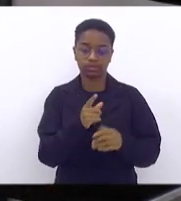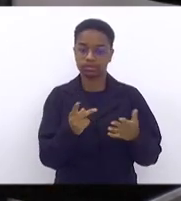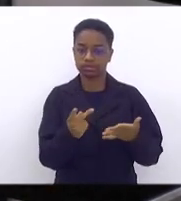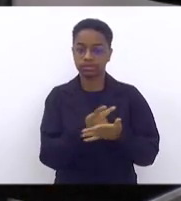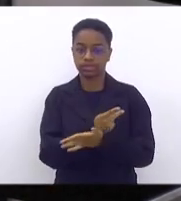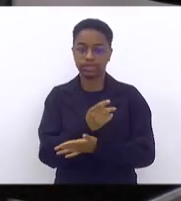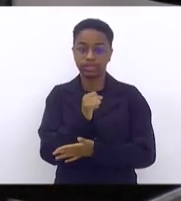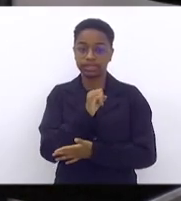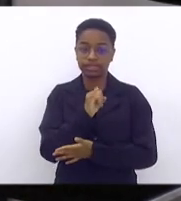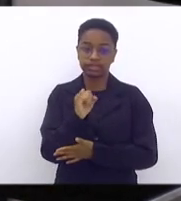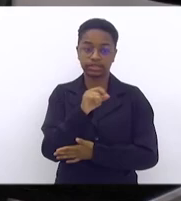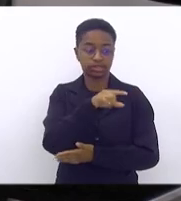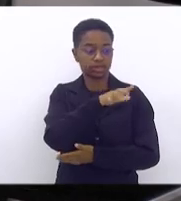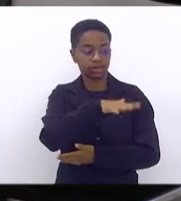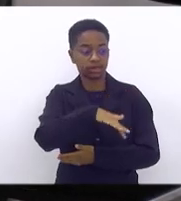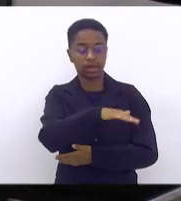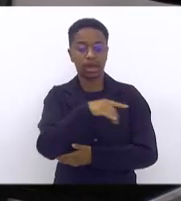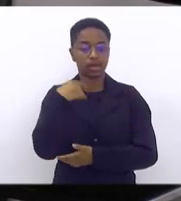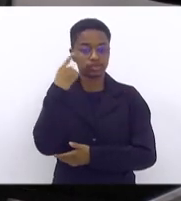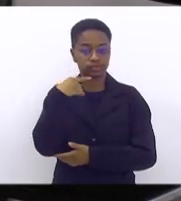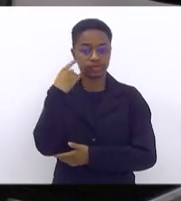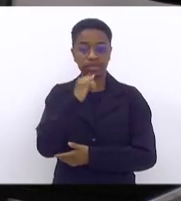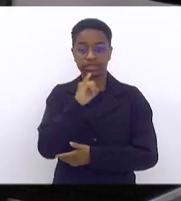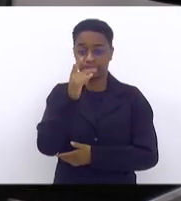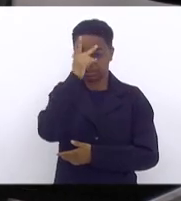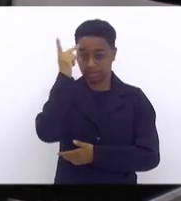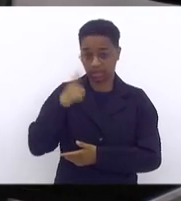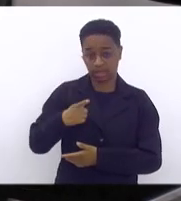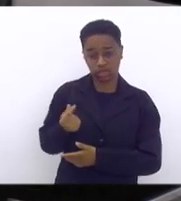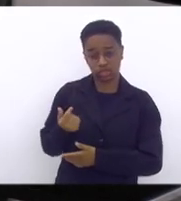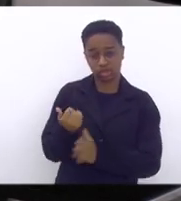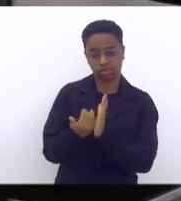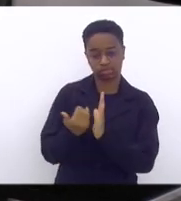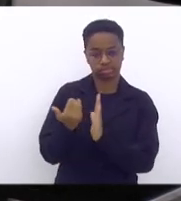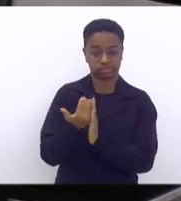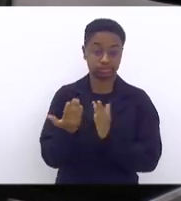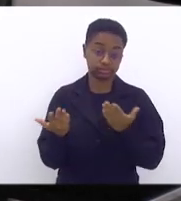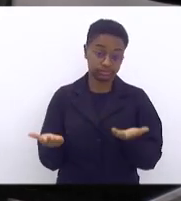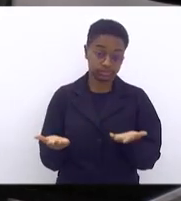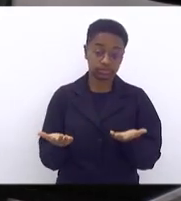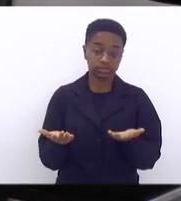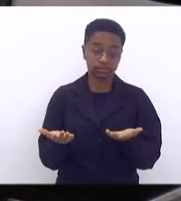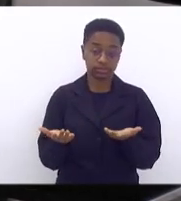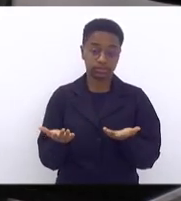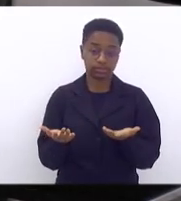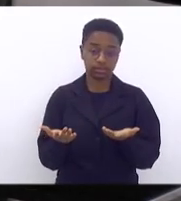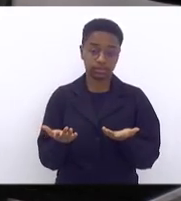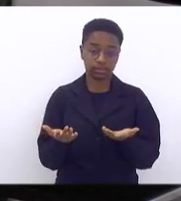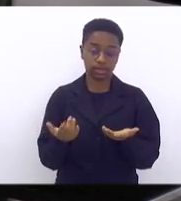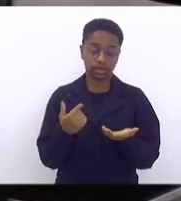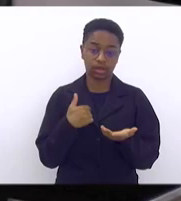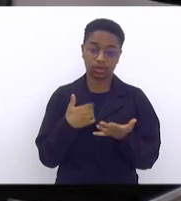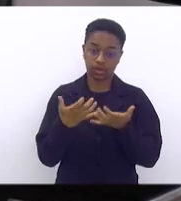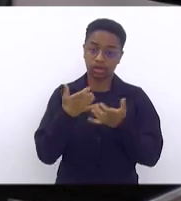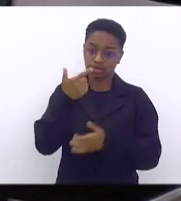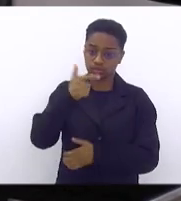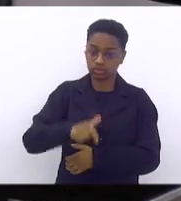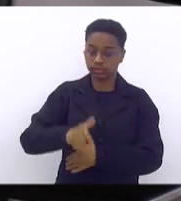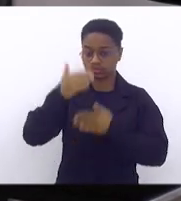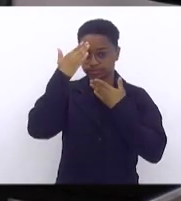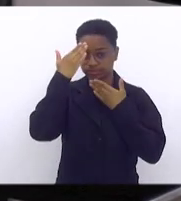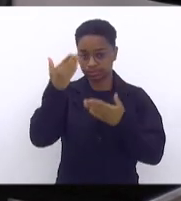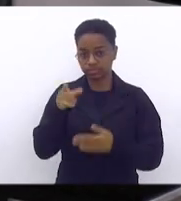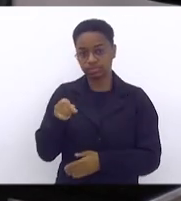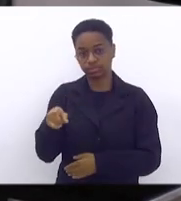em advogados, por exemplo, de gente que tem muita grana e tal. Então, Eu quero mais uma vez agradecer a